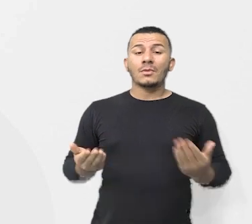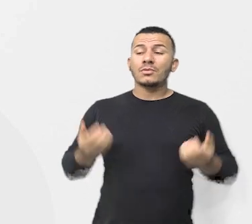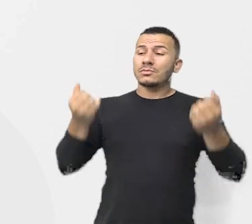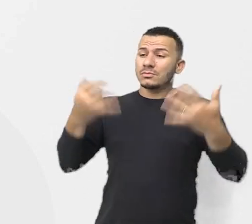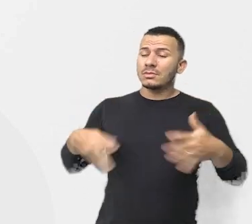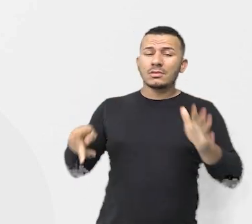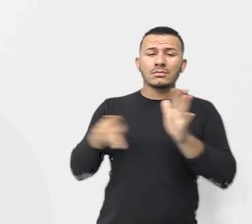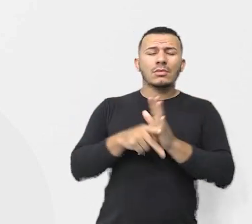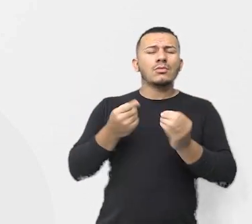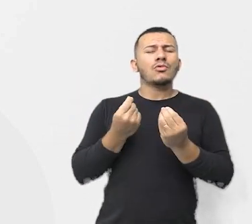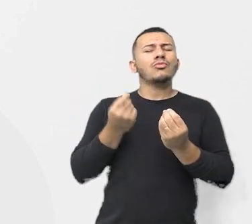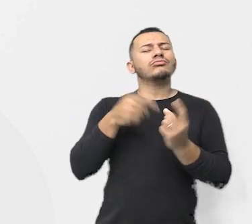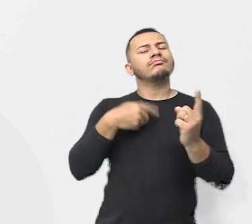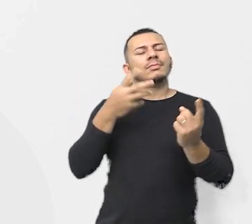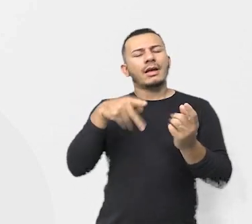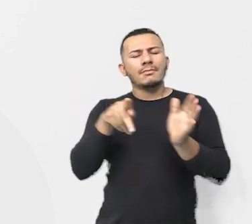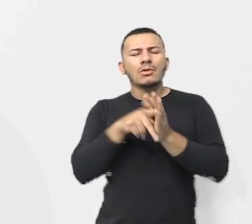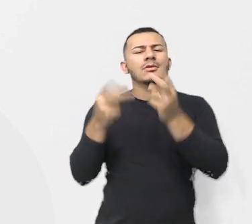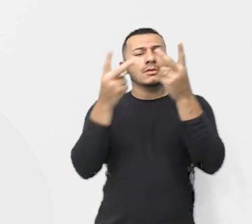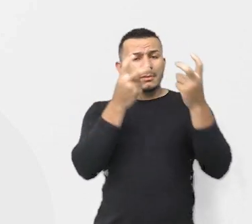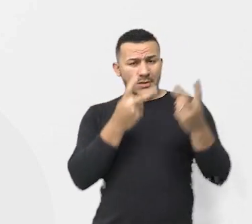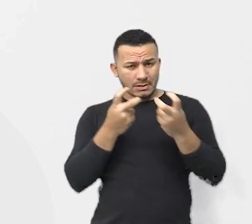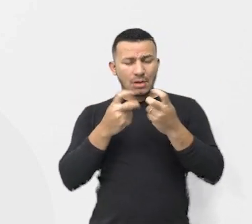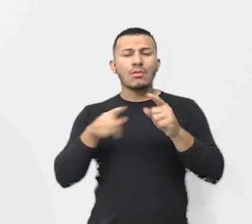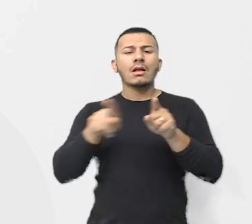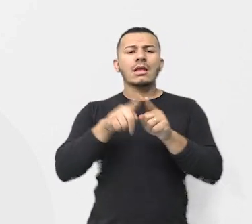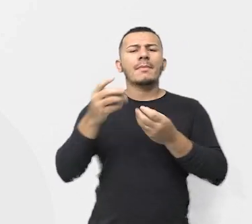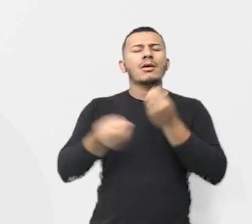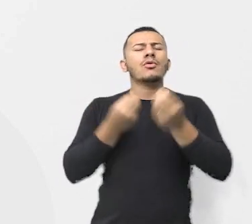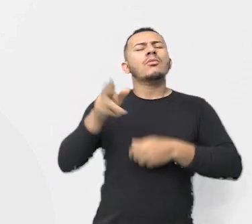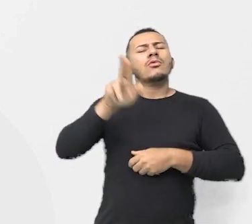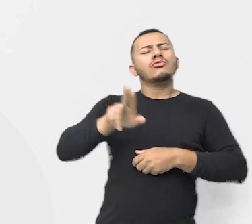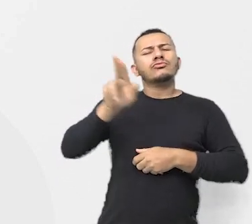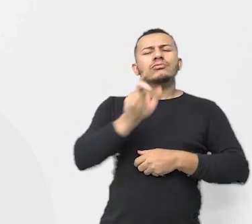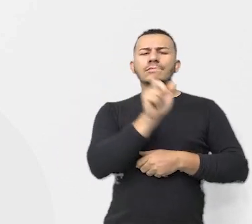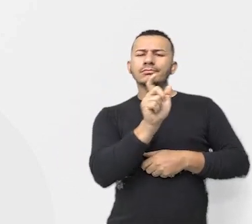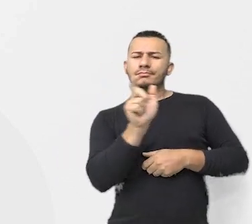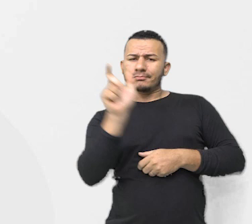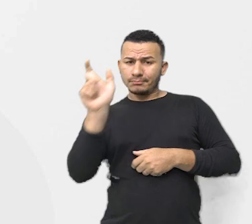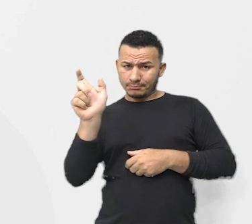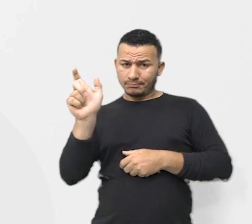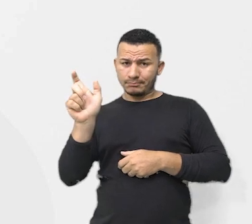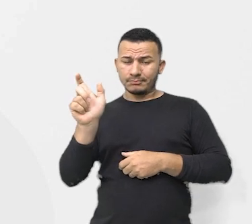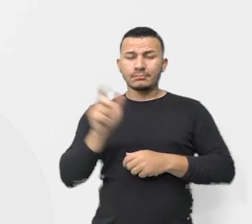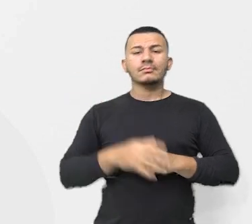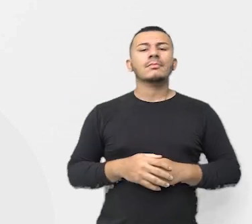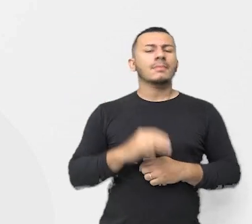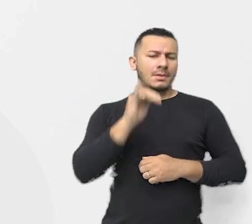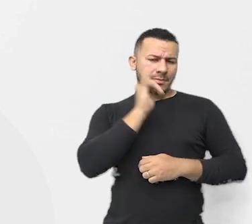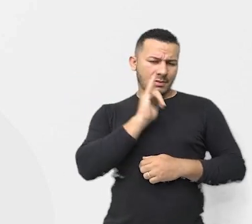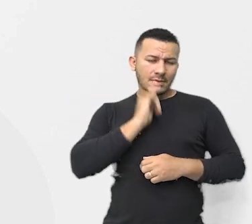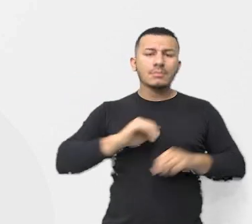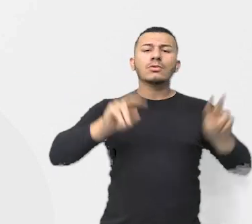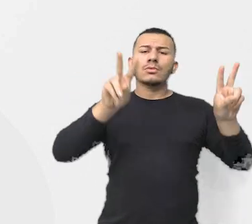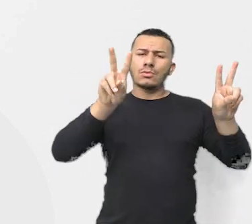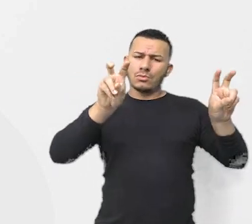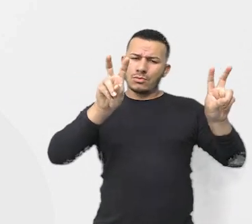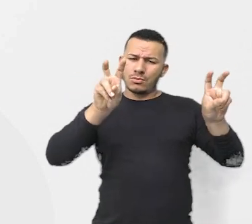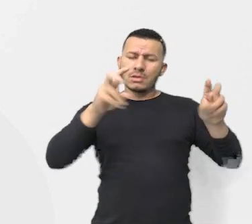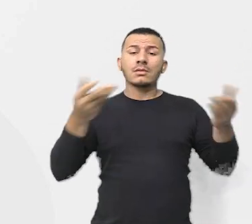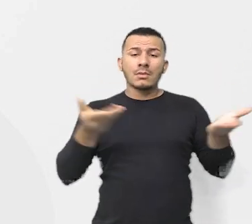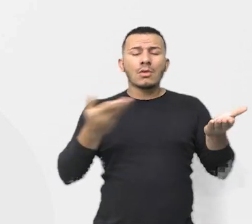sobre apreciação e réplica, ou seja, vamos, a partir de um tema que nós